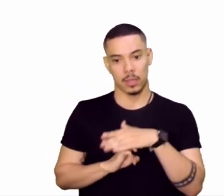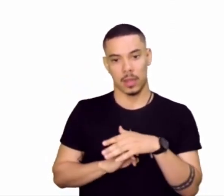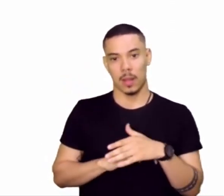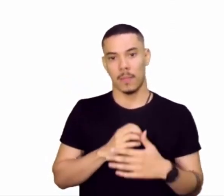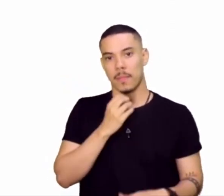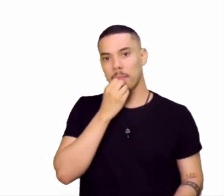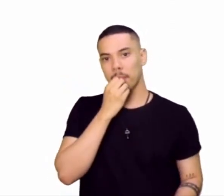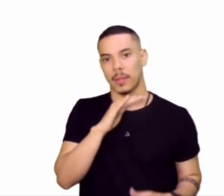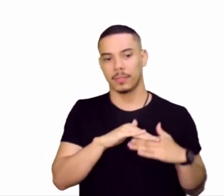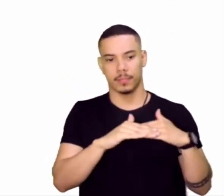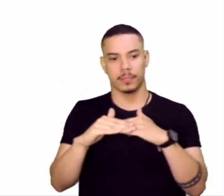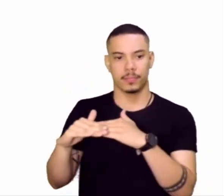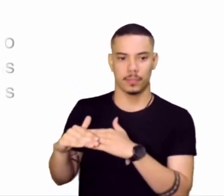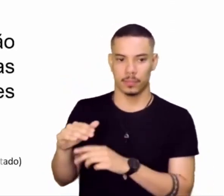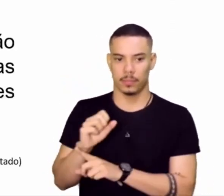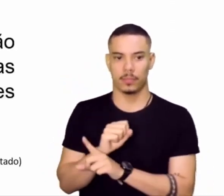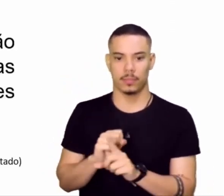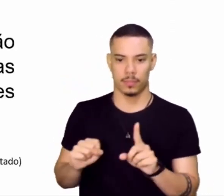bem-estar social.